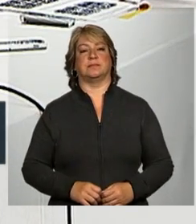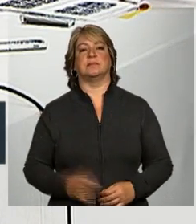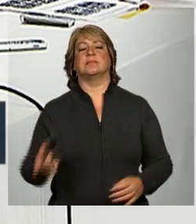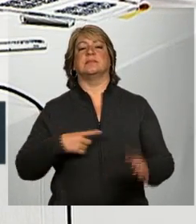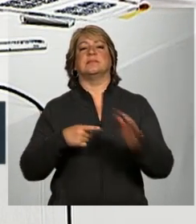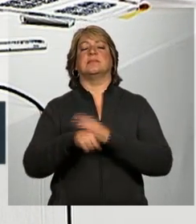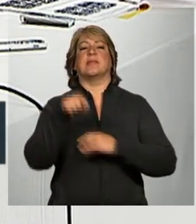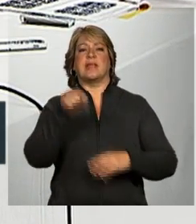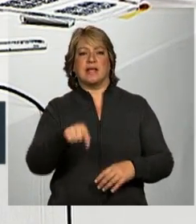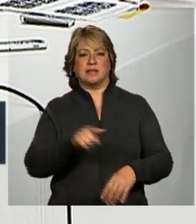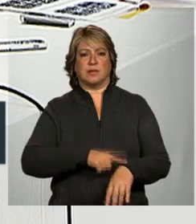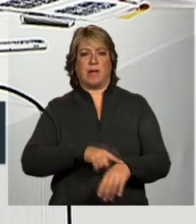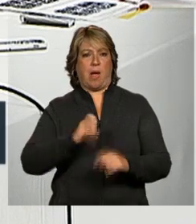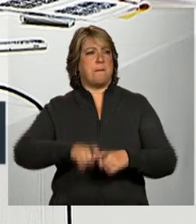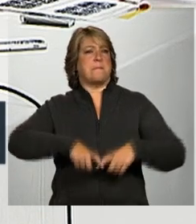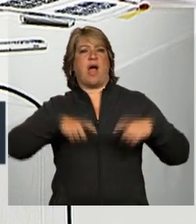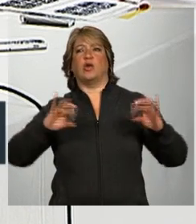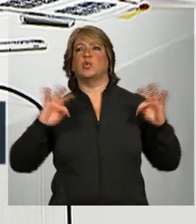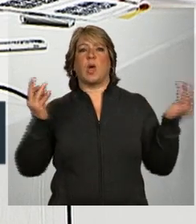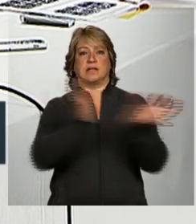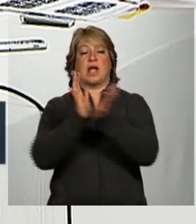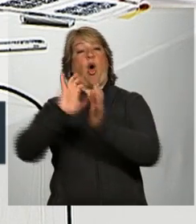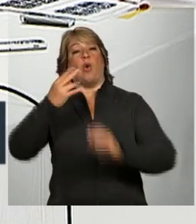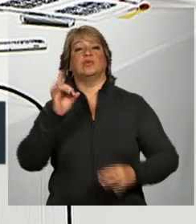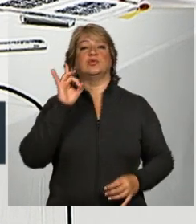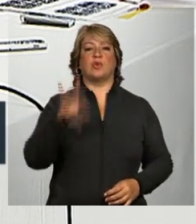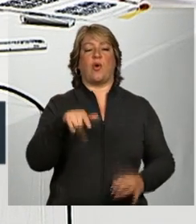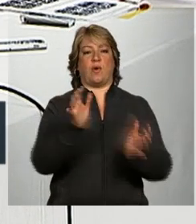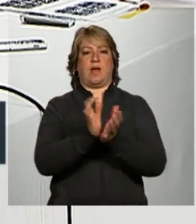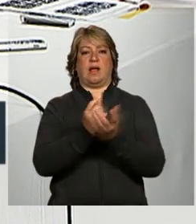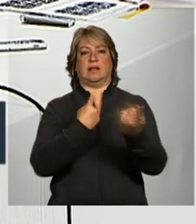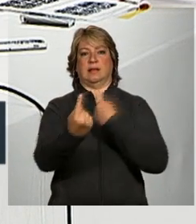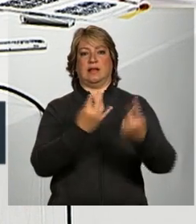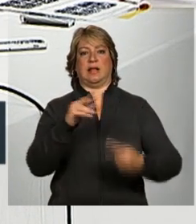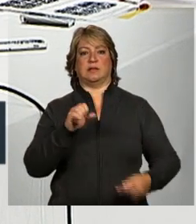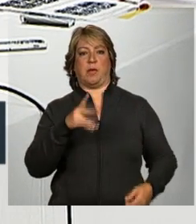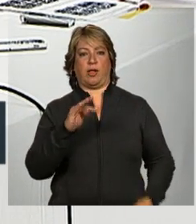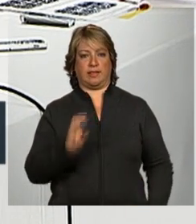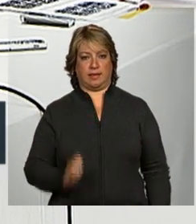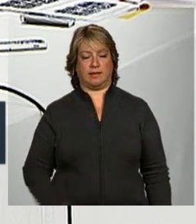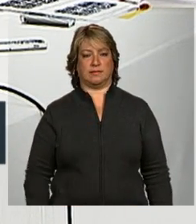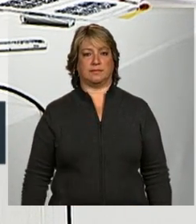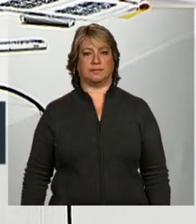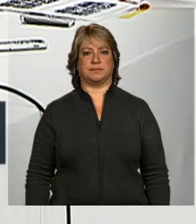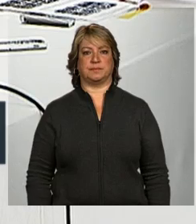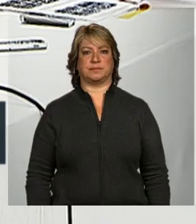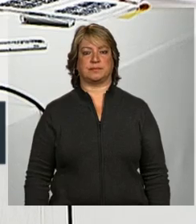o maior da história do Brasil em todas as áreas ou Son áa de transportes Qual é a